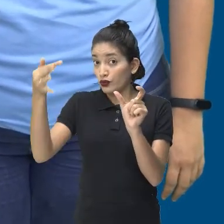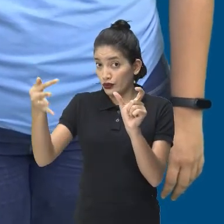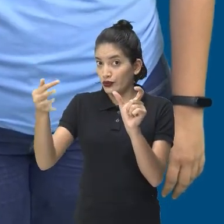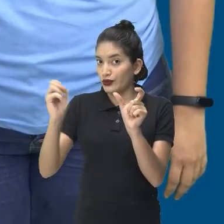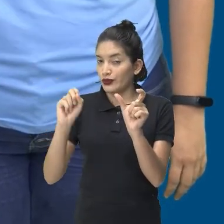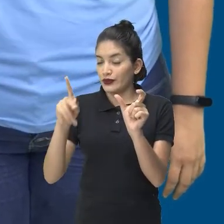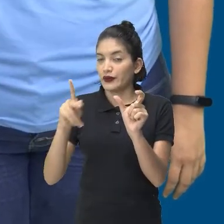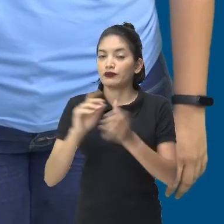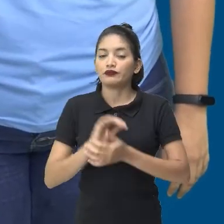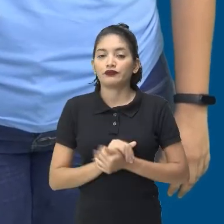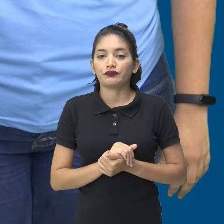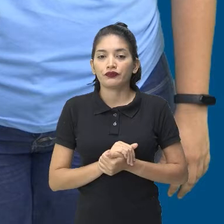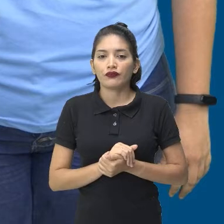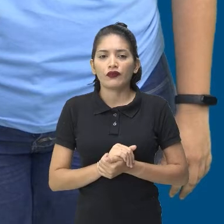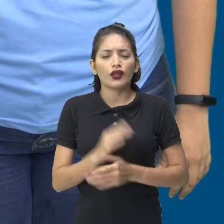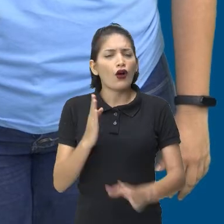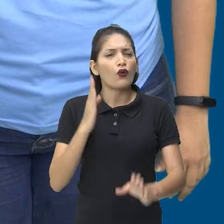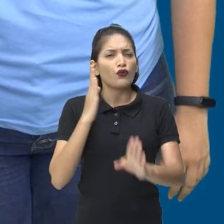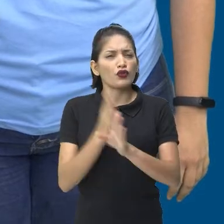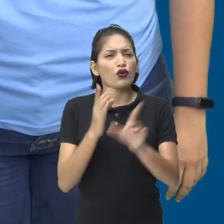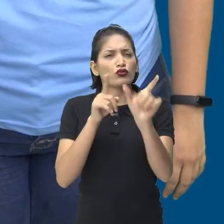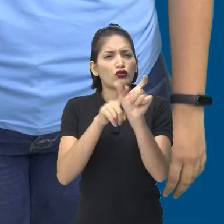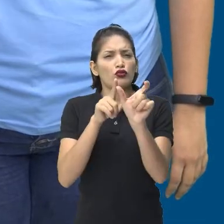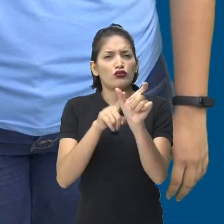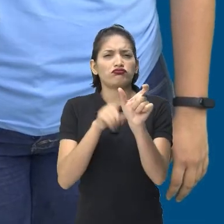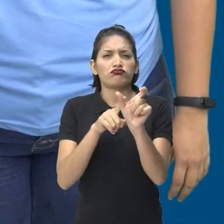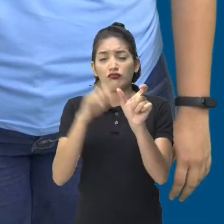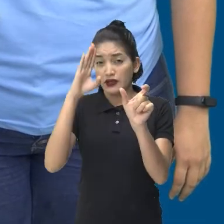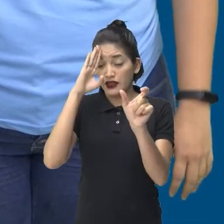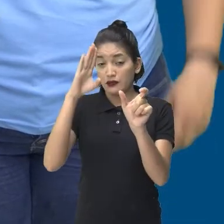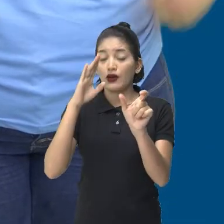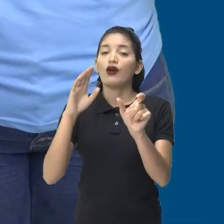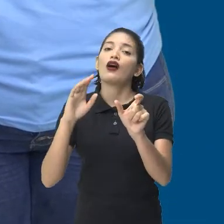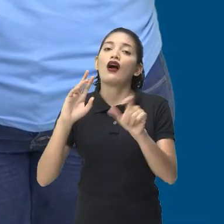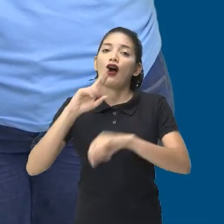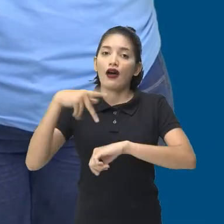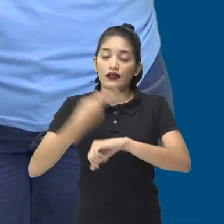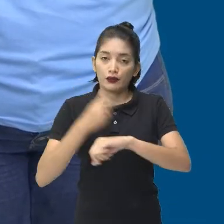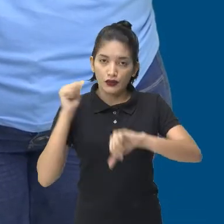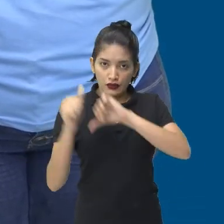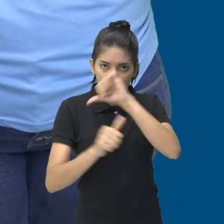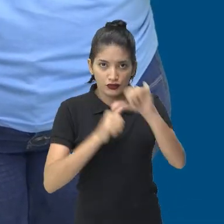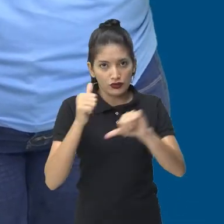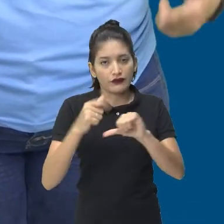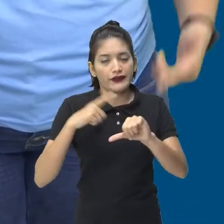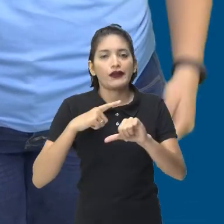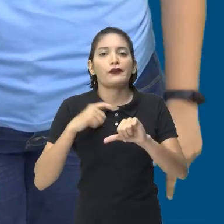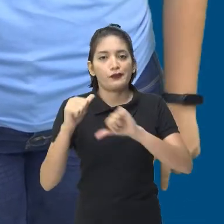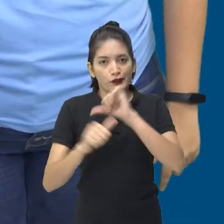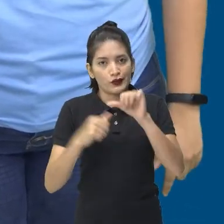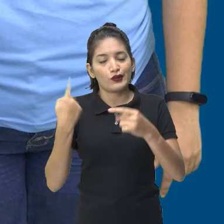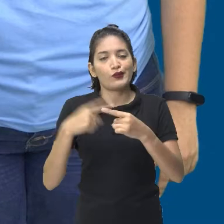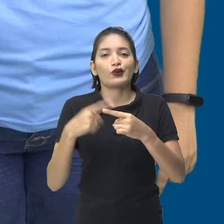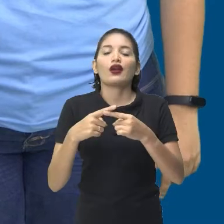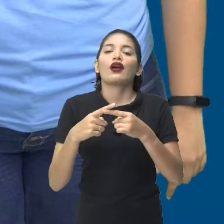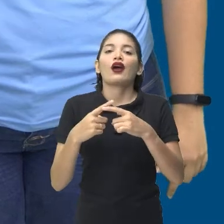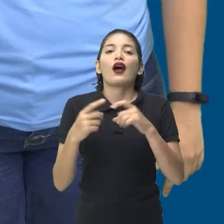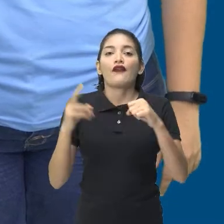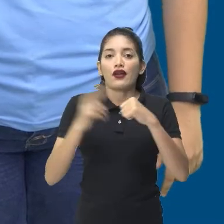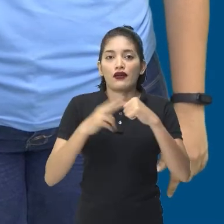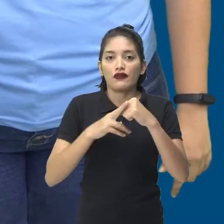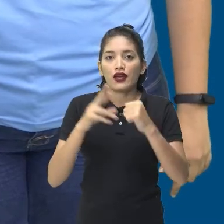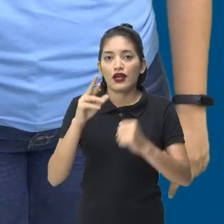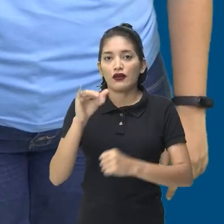futuro, tá bom? Então, achou o radical, transformou, que ele vai sofrer a alteração porque ele é um verbo